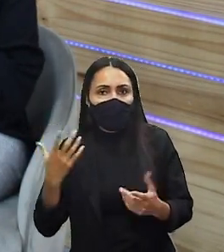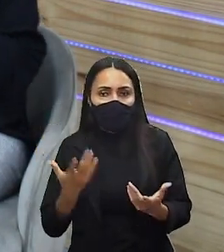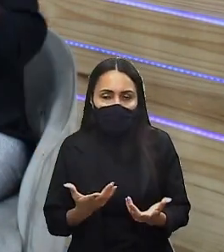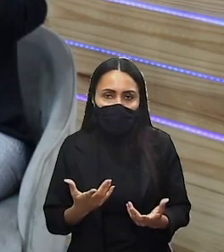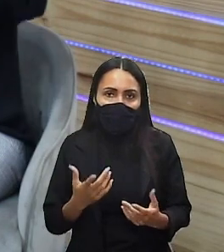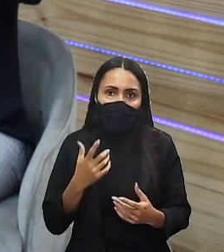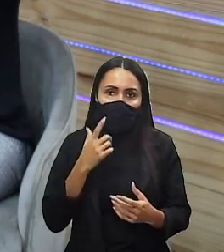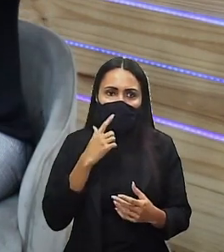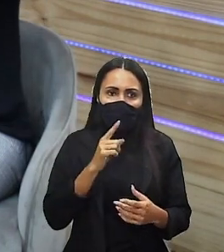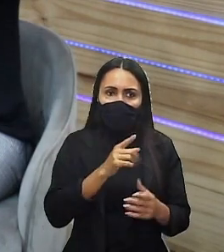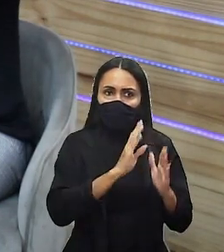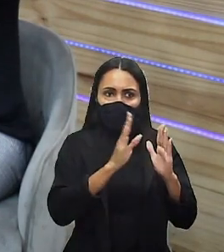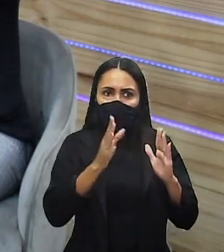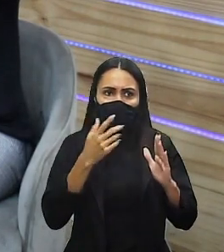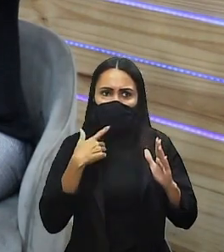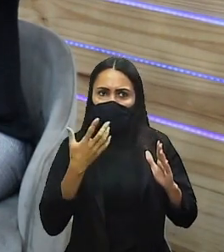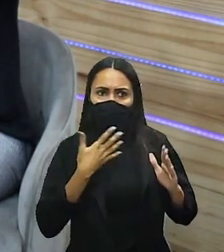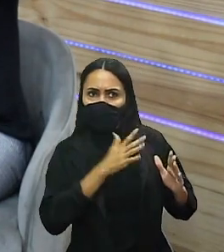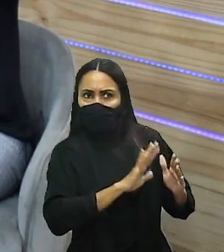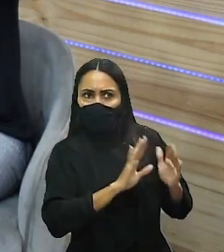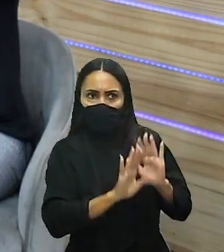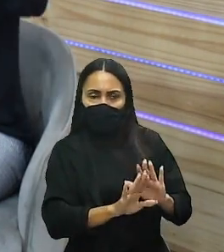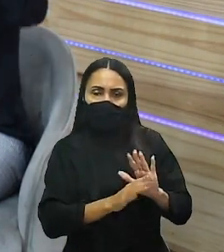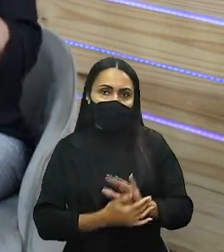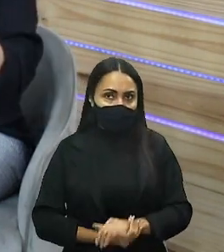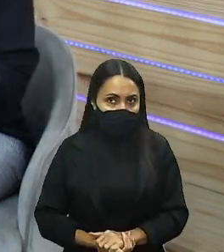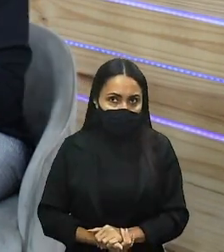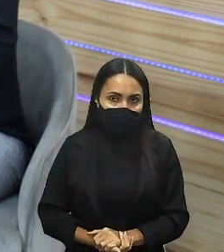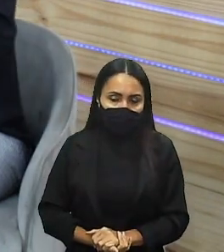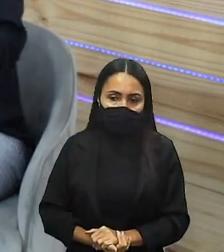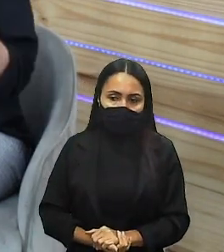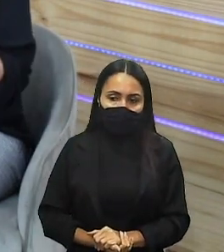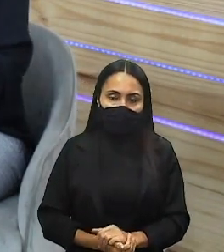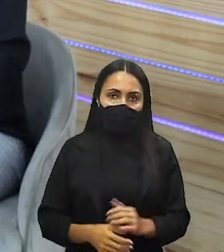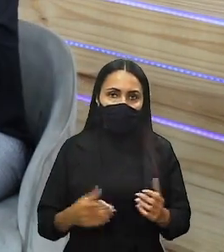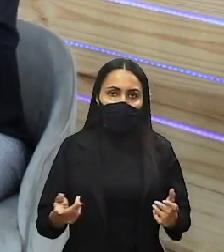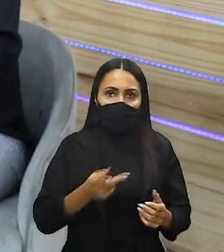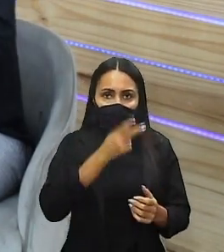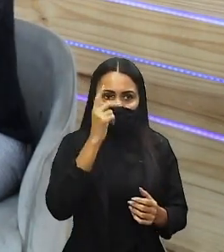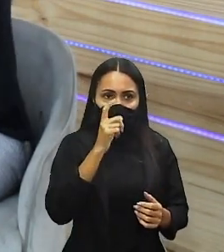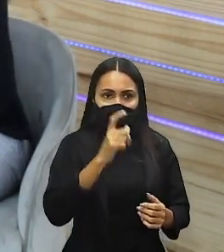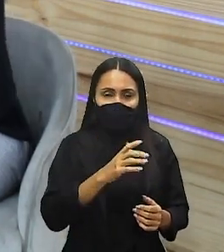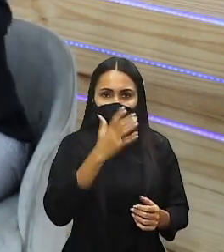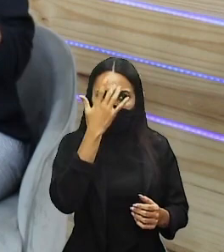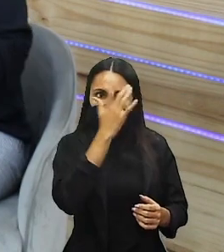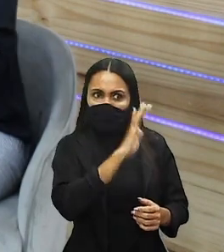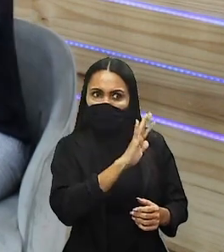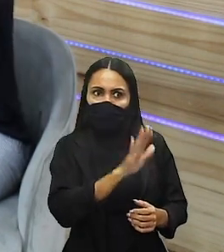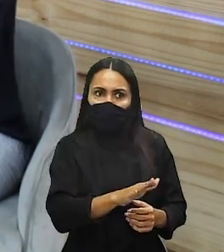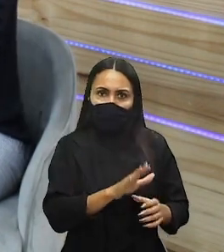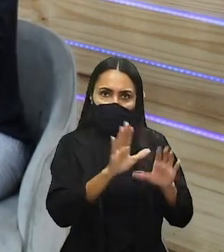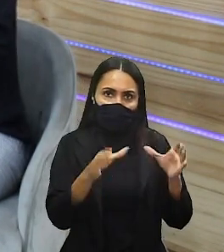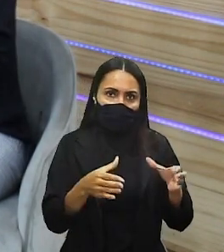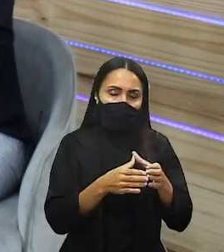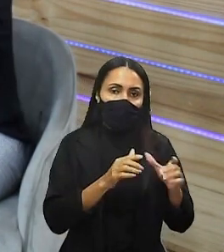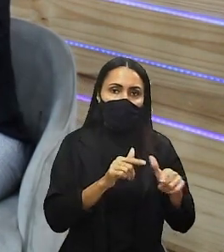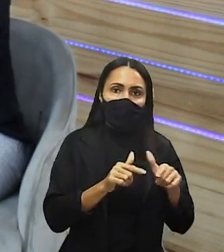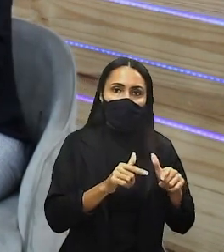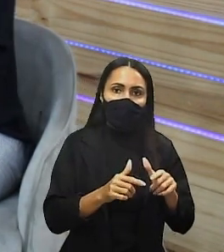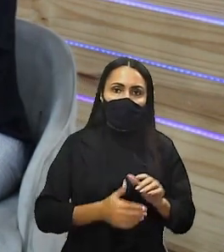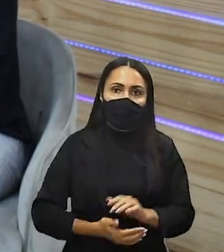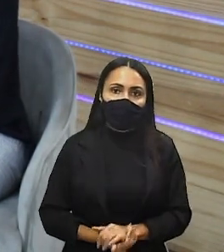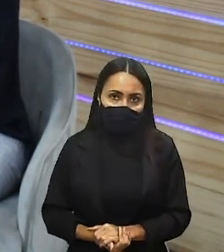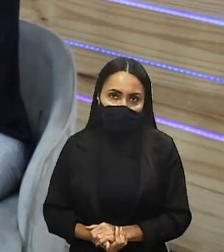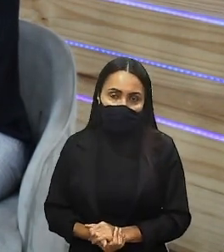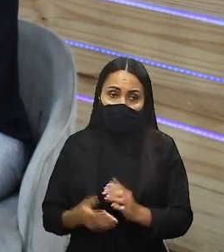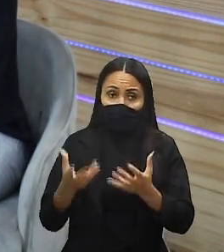escuto, naquela biblioteca eu não vou mais, porque o pessoal de lá, às vezes nem é bibliotecário, mas a turma toda que trabalha lá, às vezes